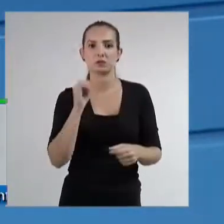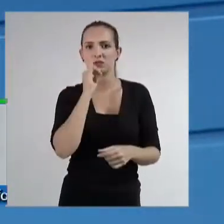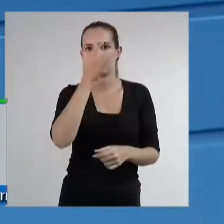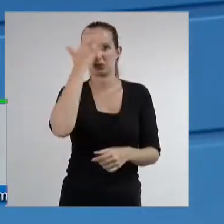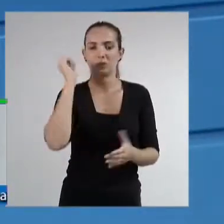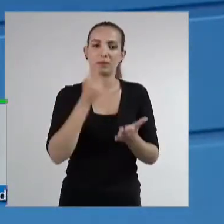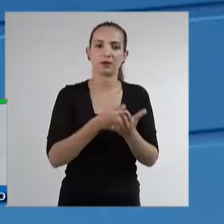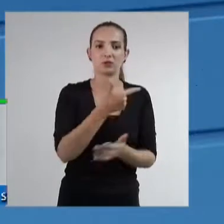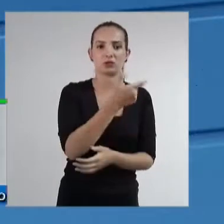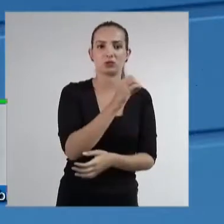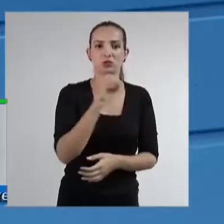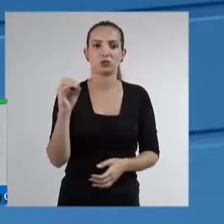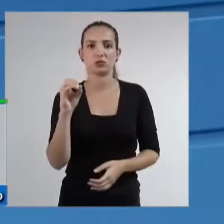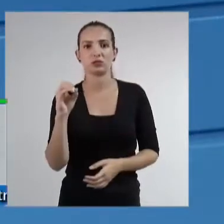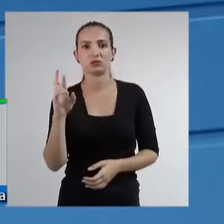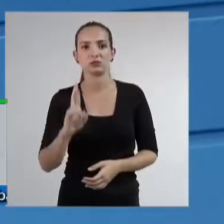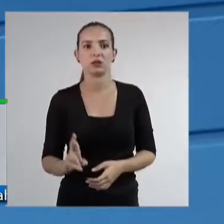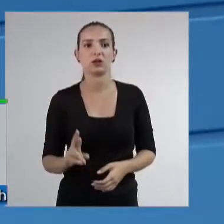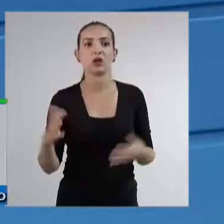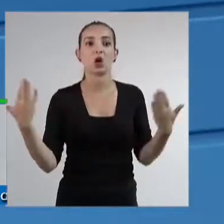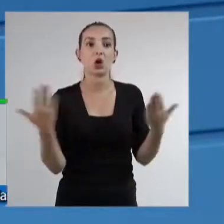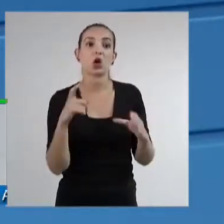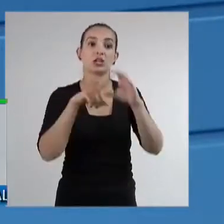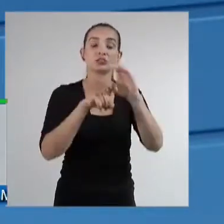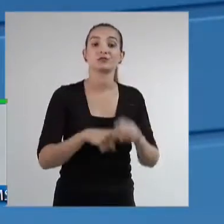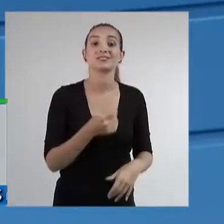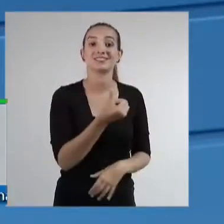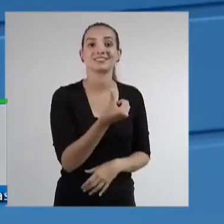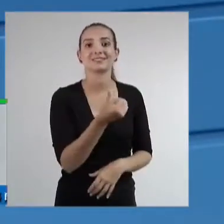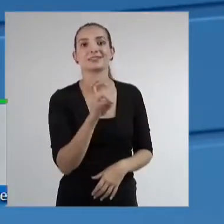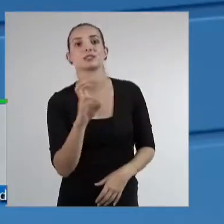R$200, recebeu 650 de fatura.